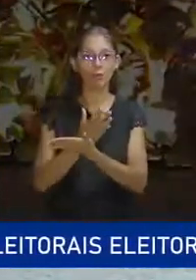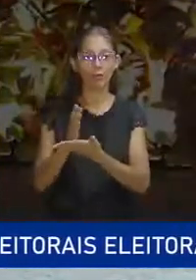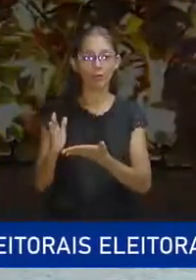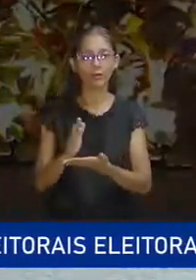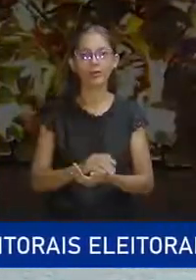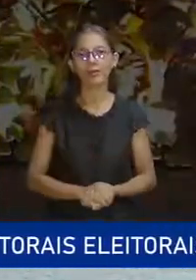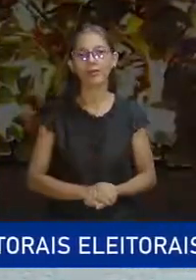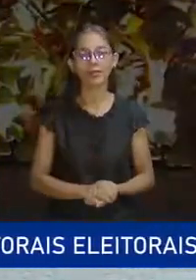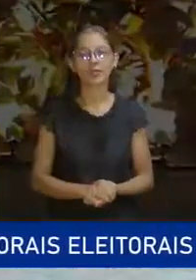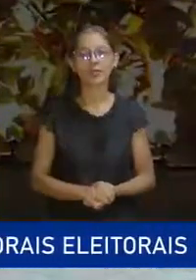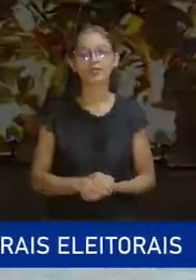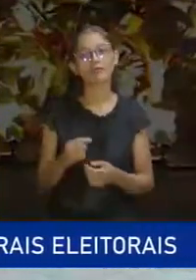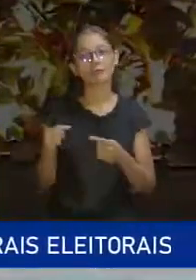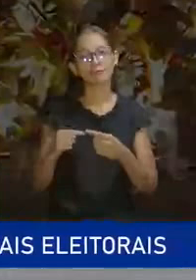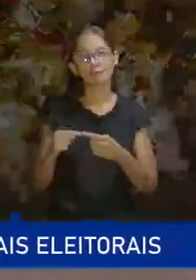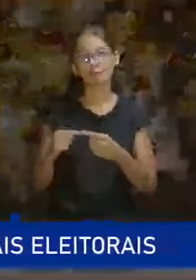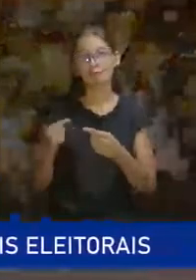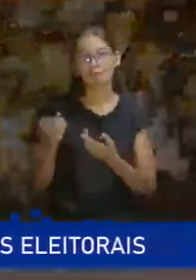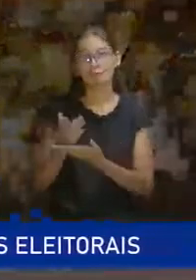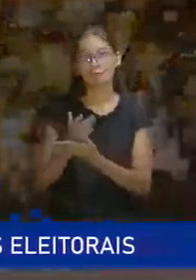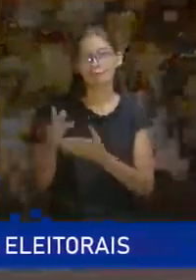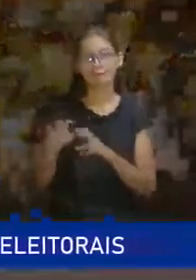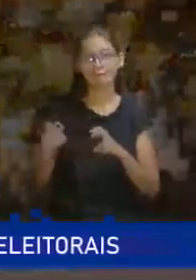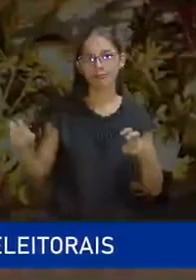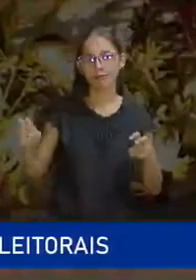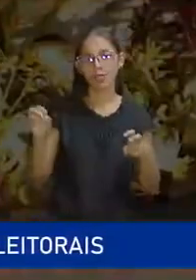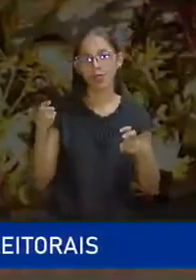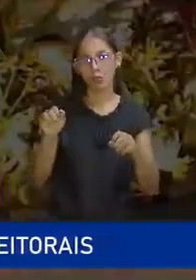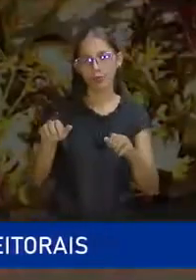conferidas a autoridades aqui presentes.